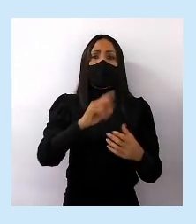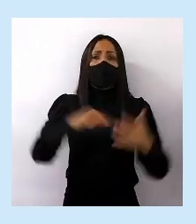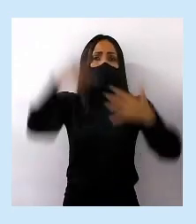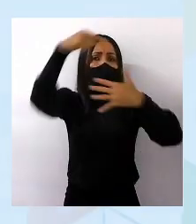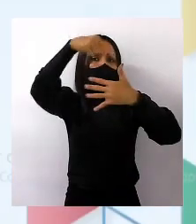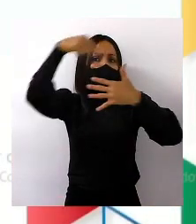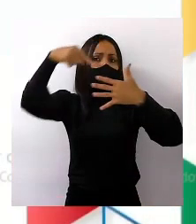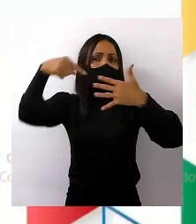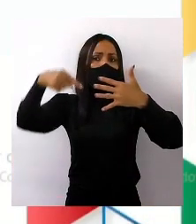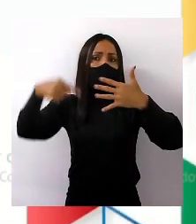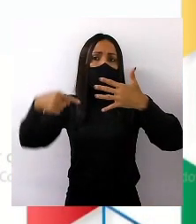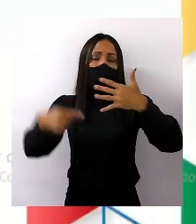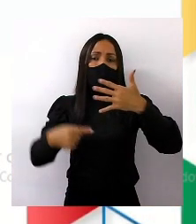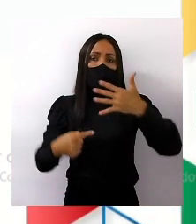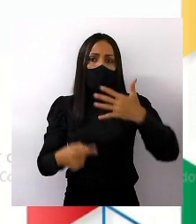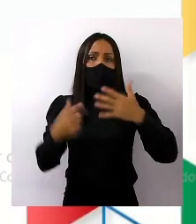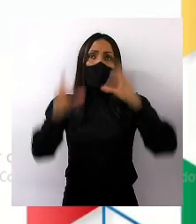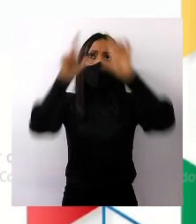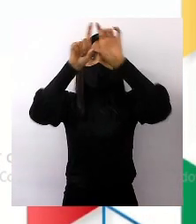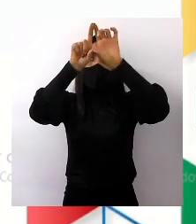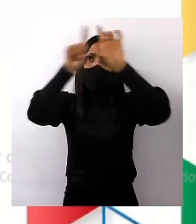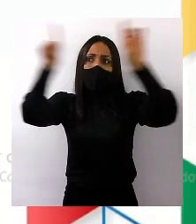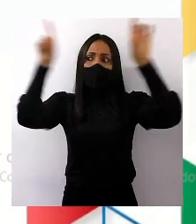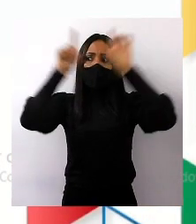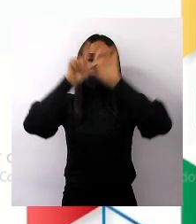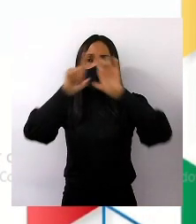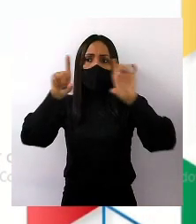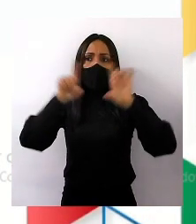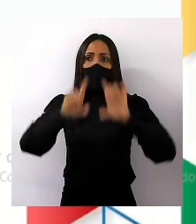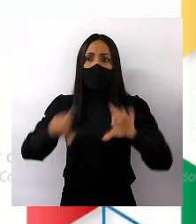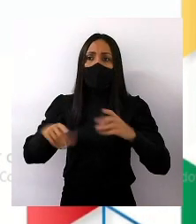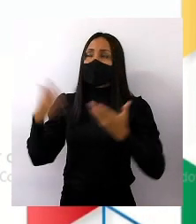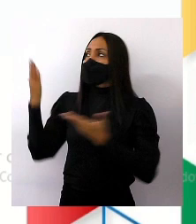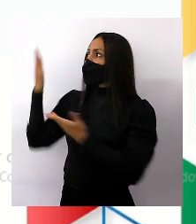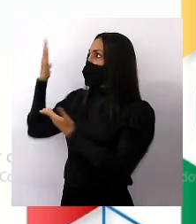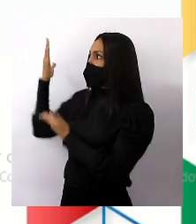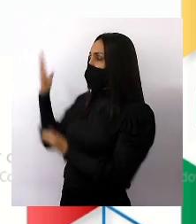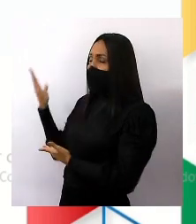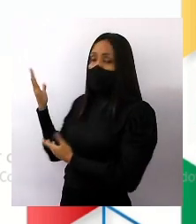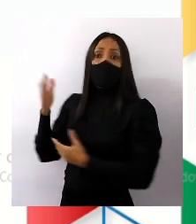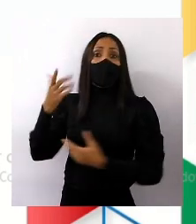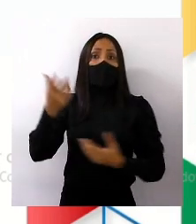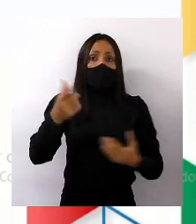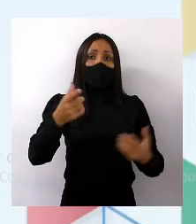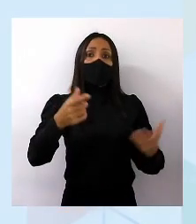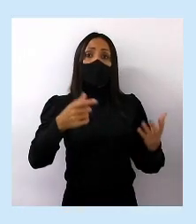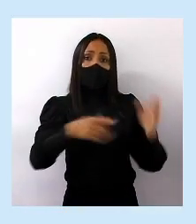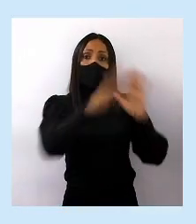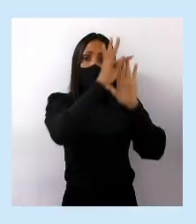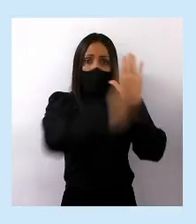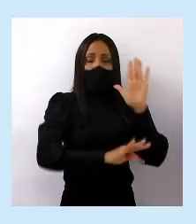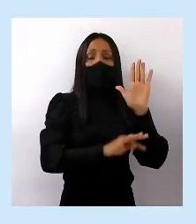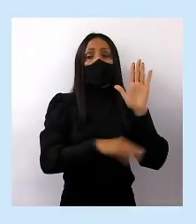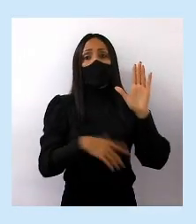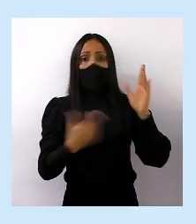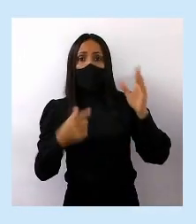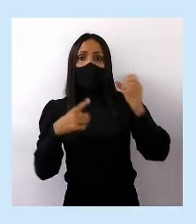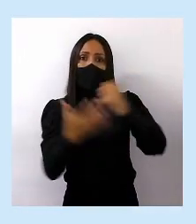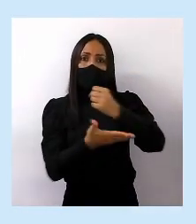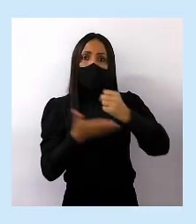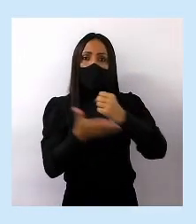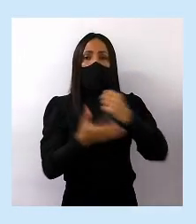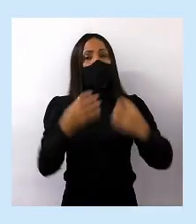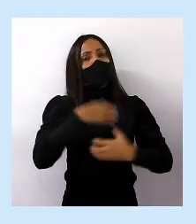da versificação. Olha só, eu sei que o texto lírico ele é basicamente